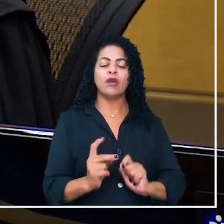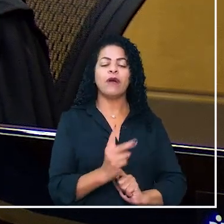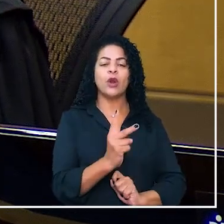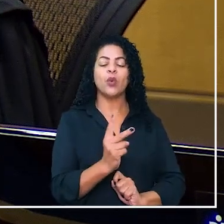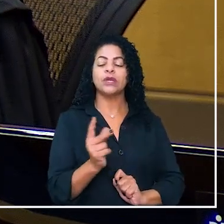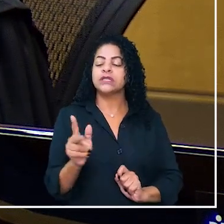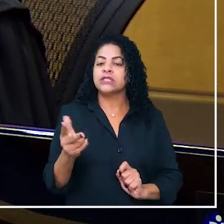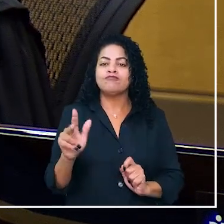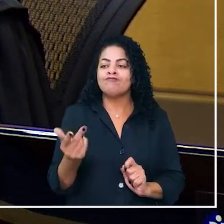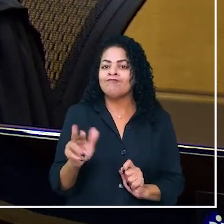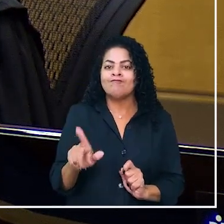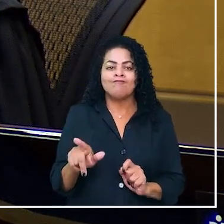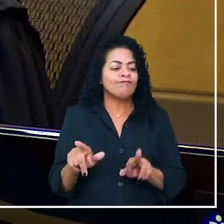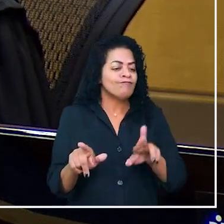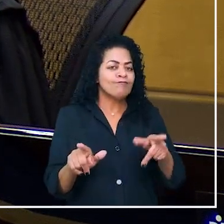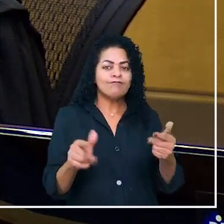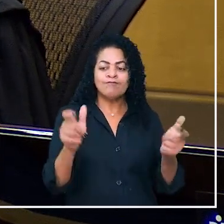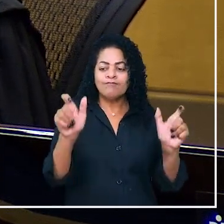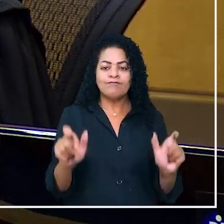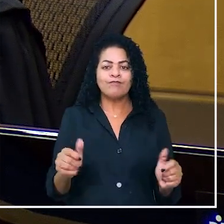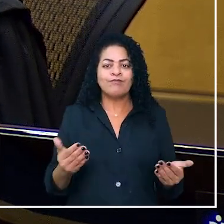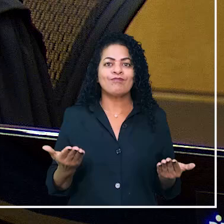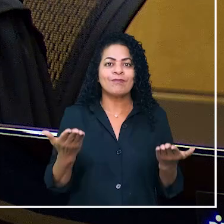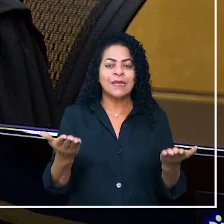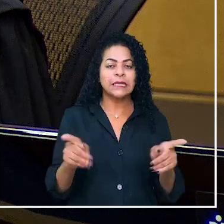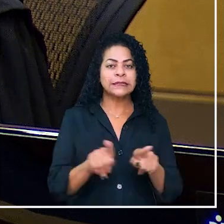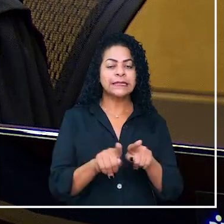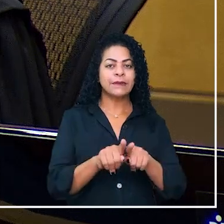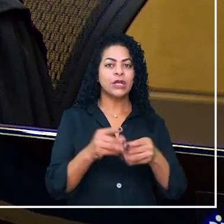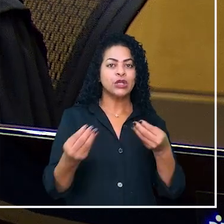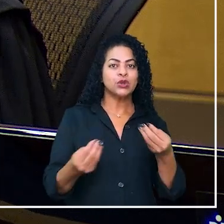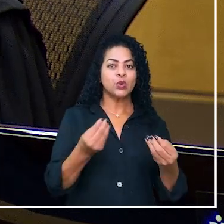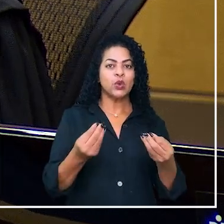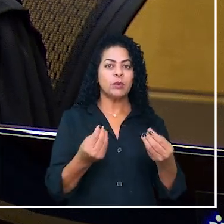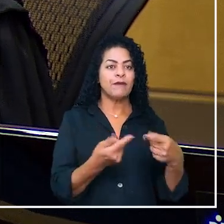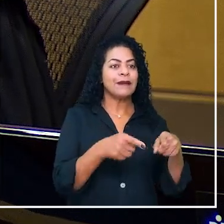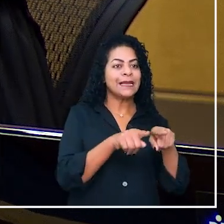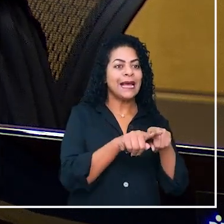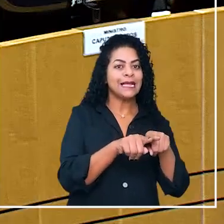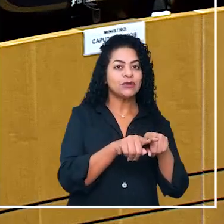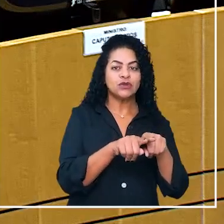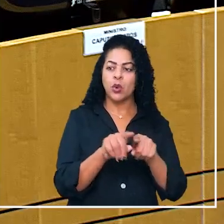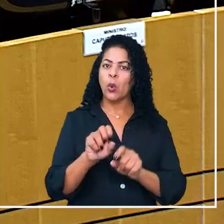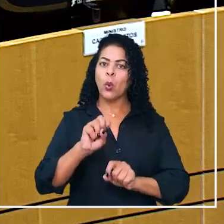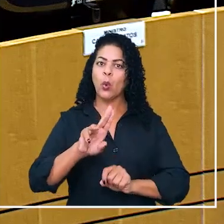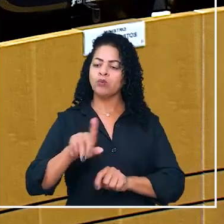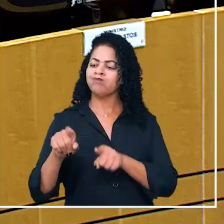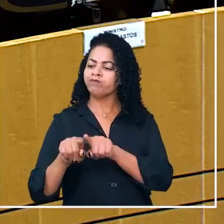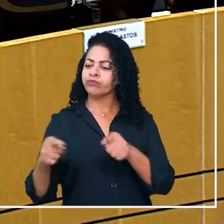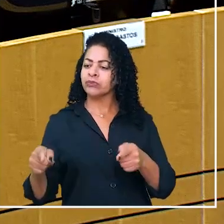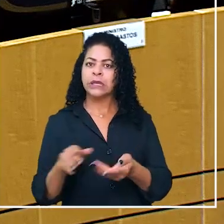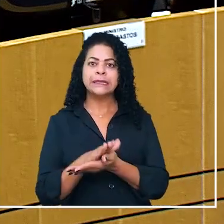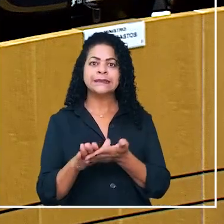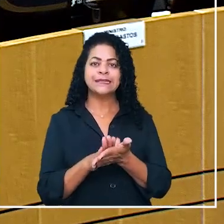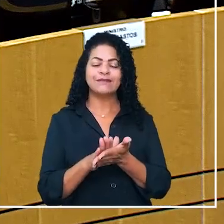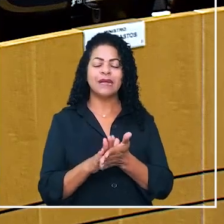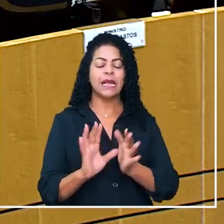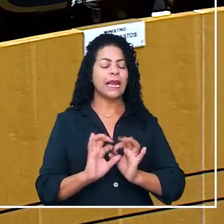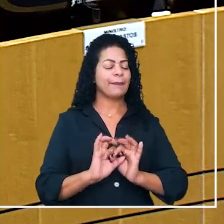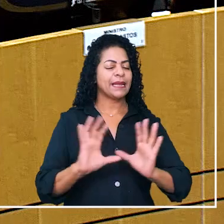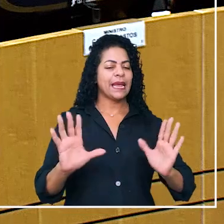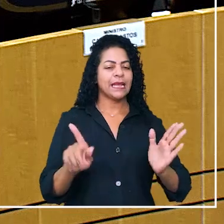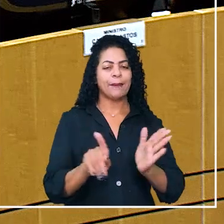valores diferenciados para membros da categoria, baseada na condição de filiados ou não, é ofensiva à liberdade